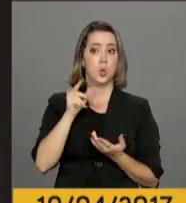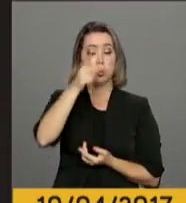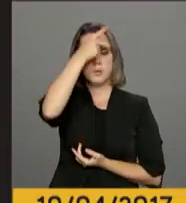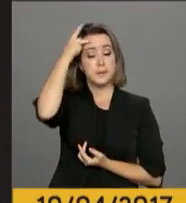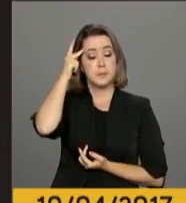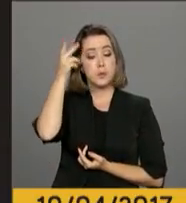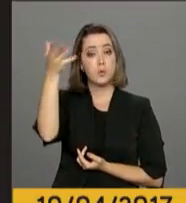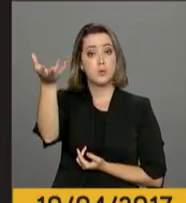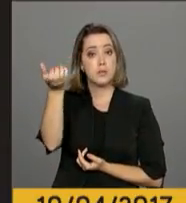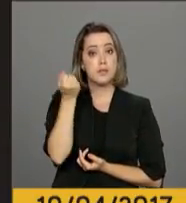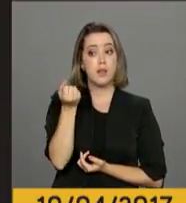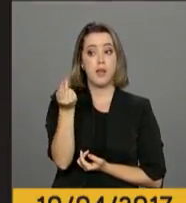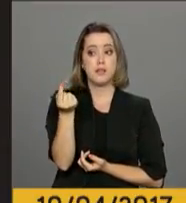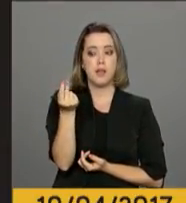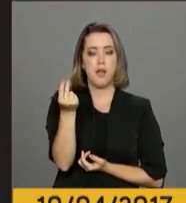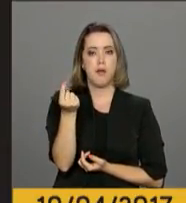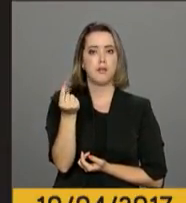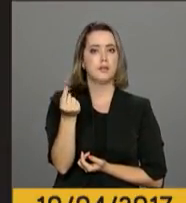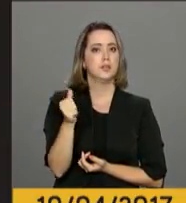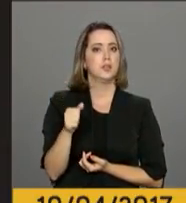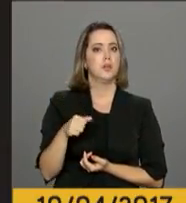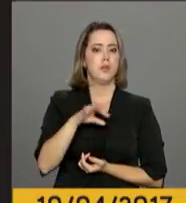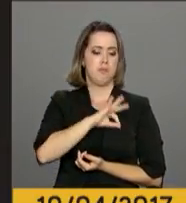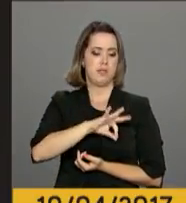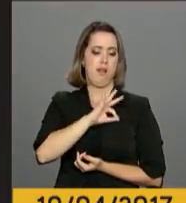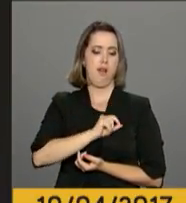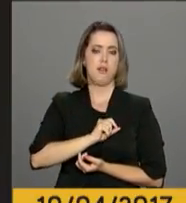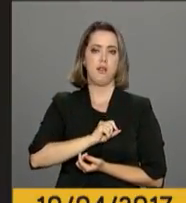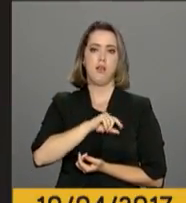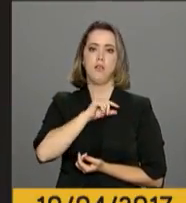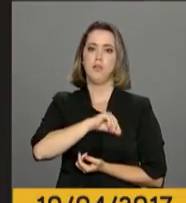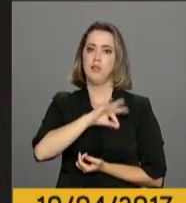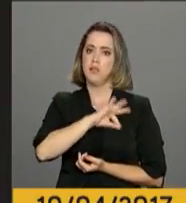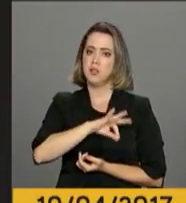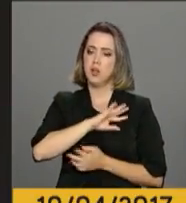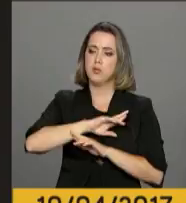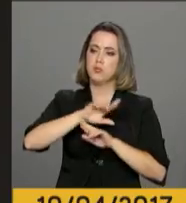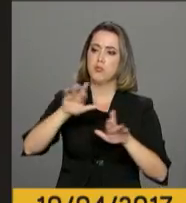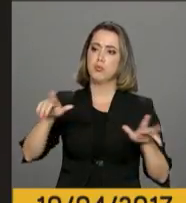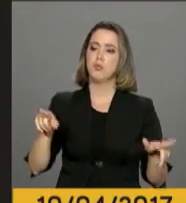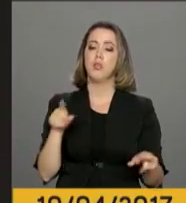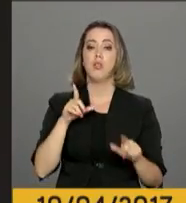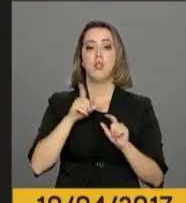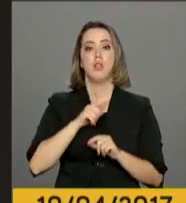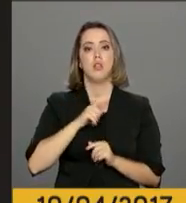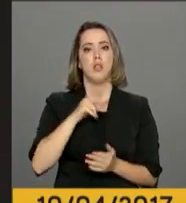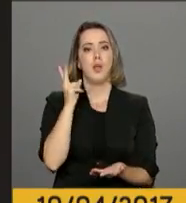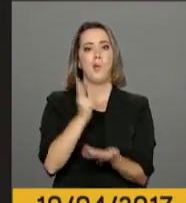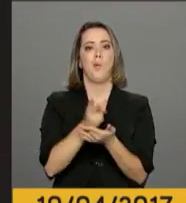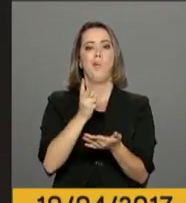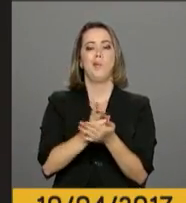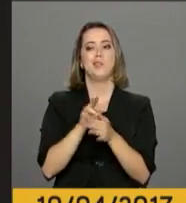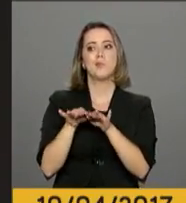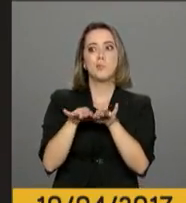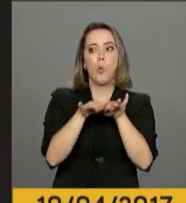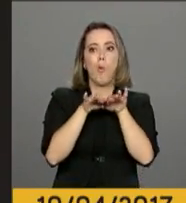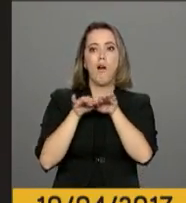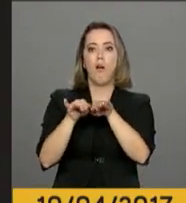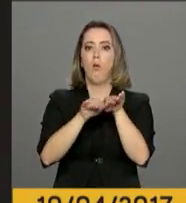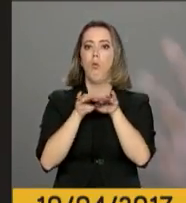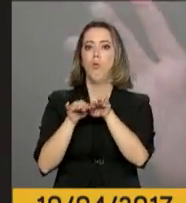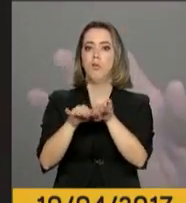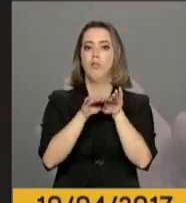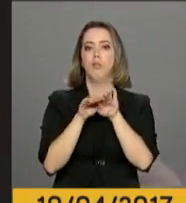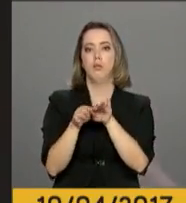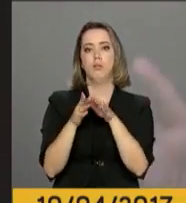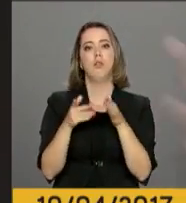recebem valores salariais ou vencimentos ou subsídios tenham o mesmo padrão